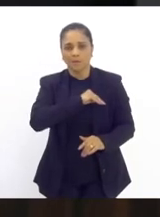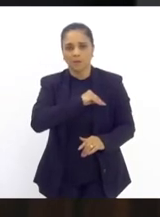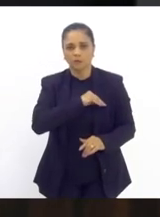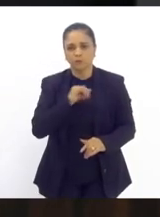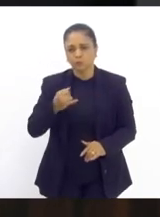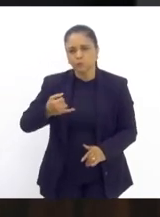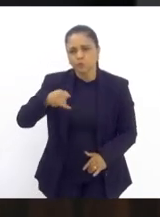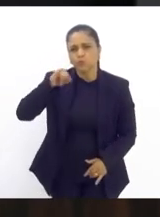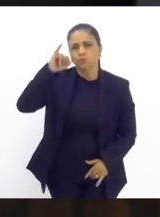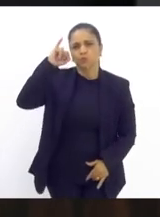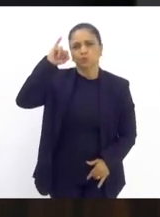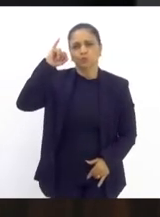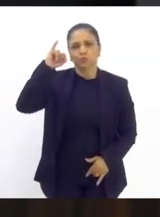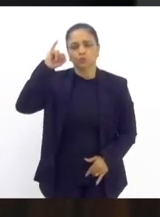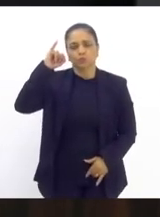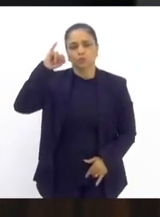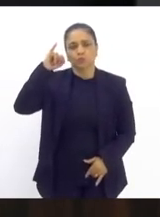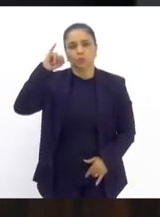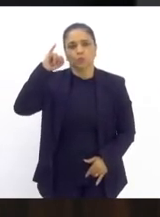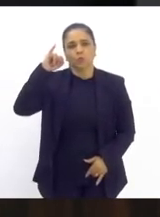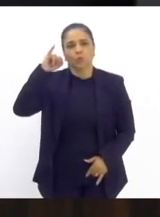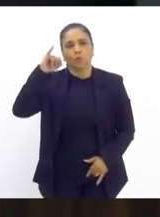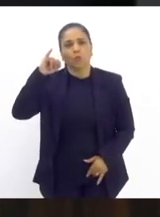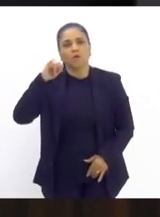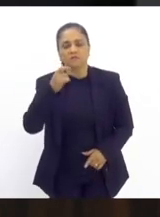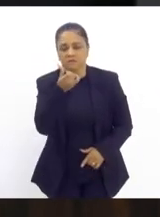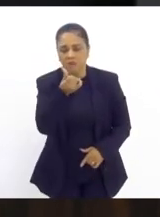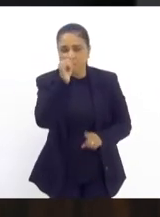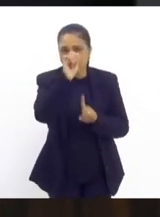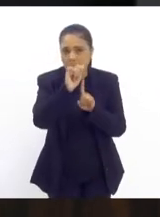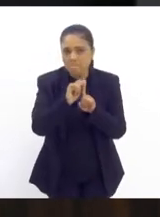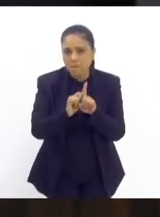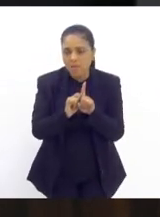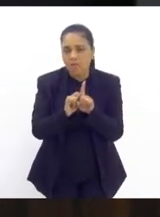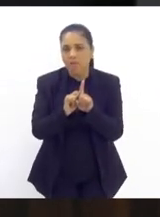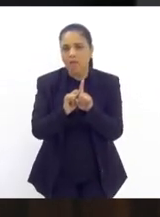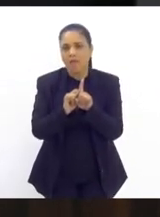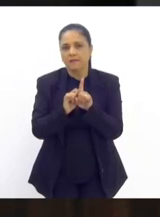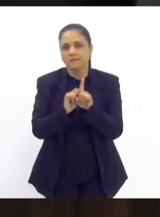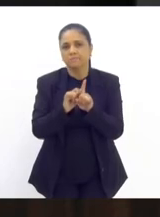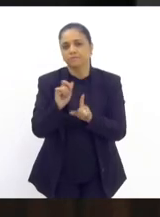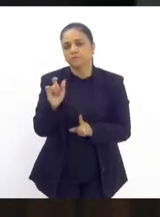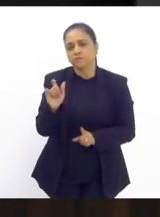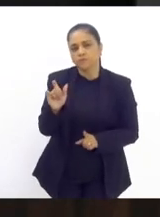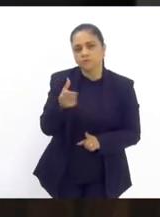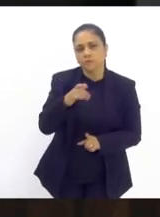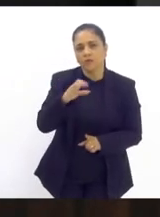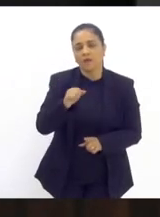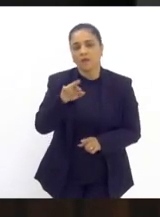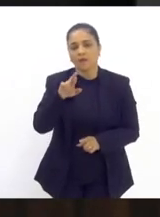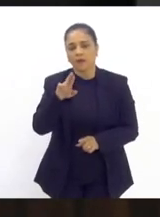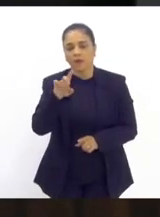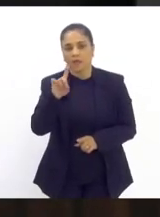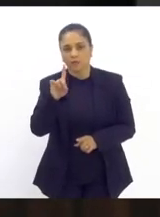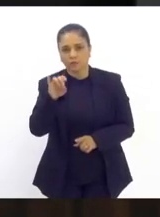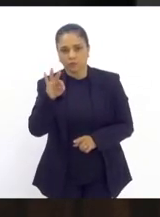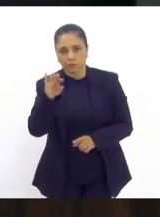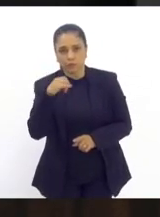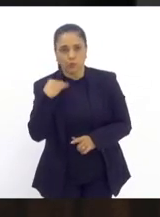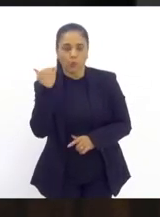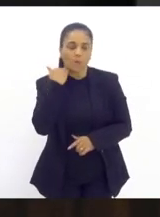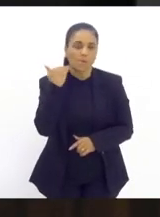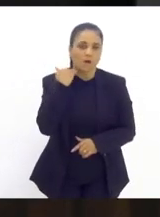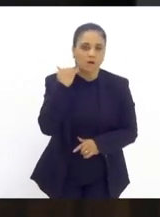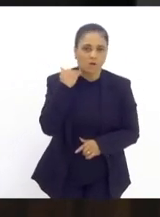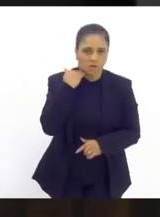e principal por no máximo seis meses de operações de créditos internas contratadas com bancos